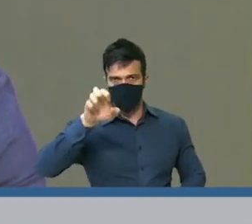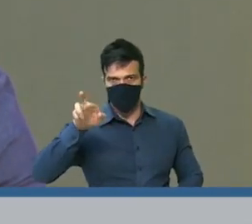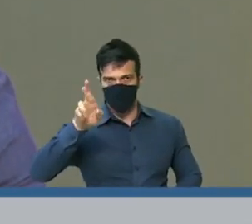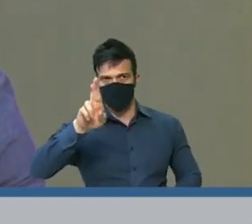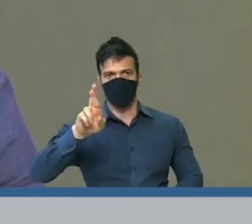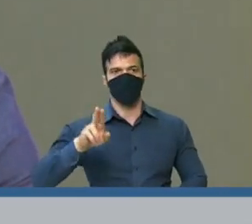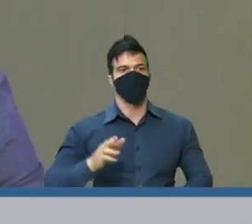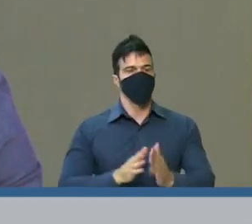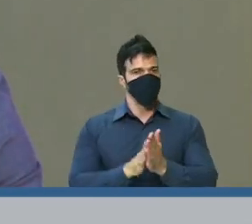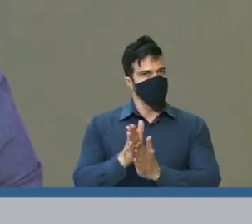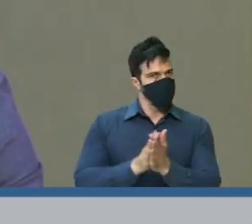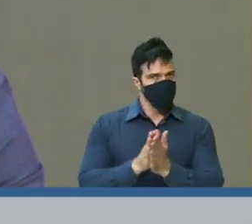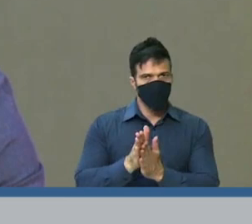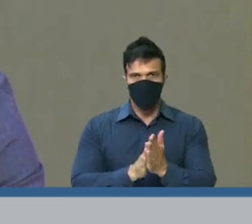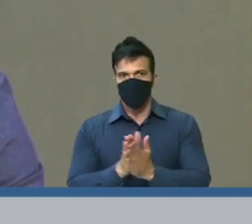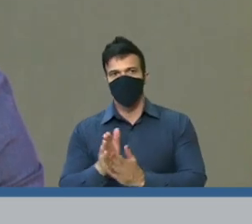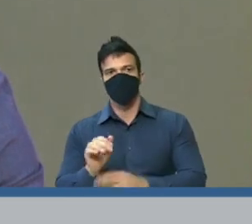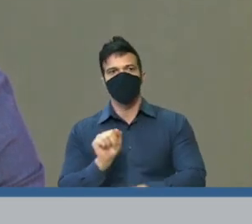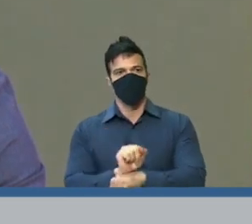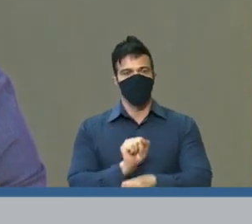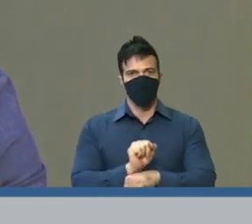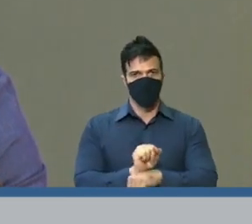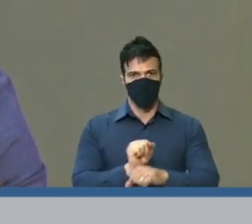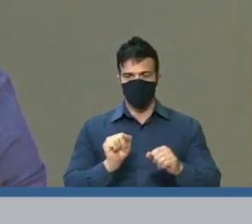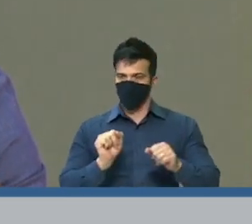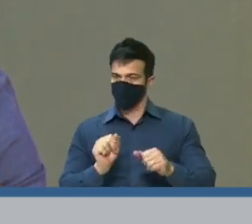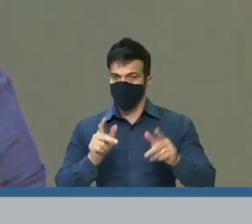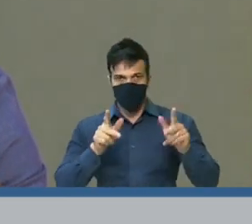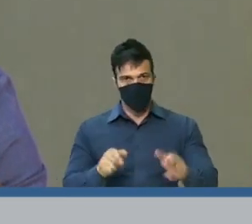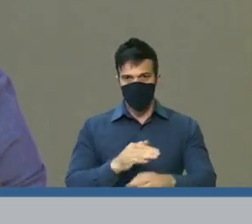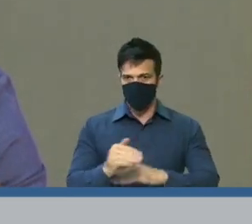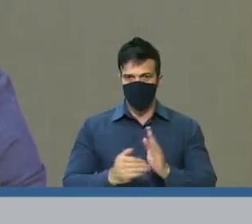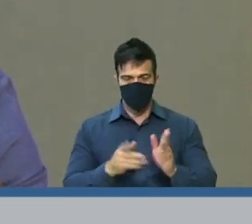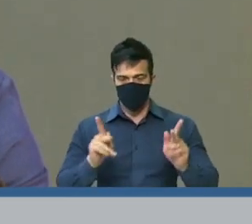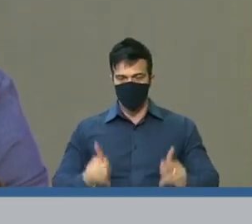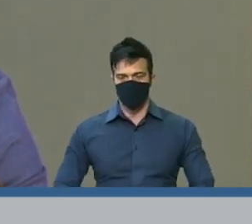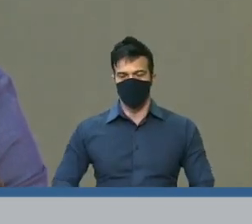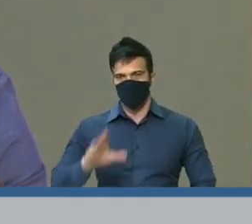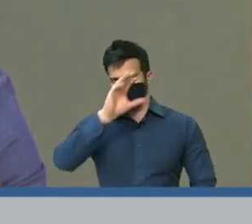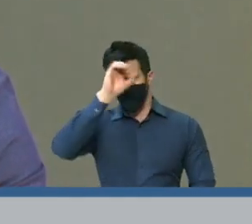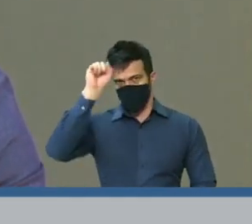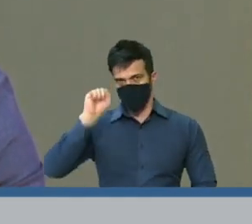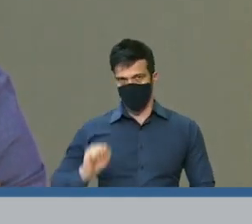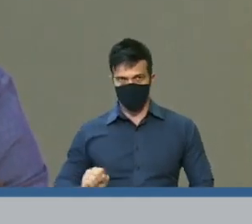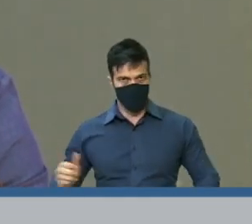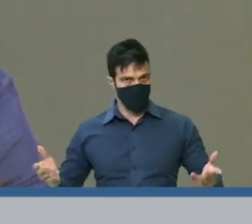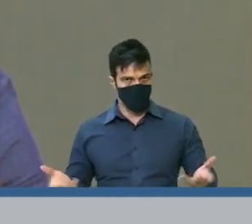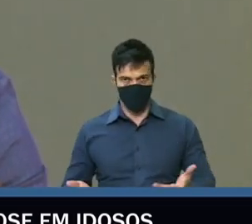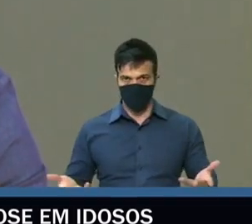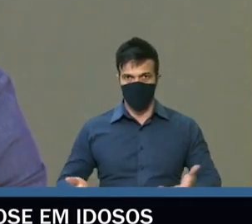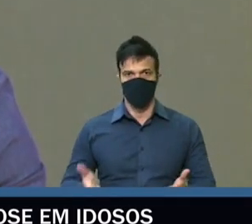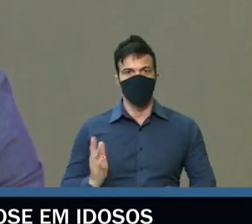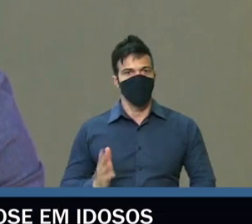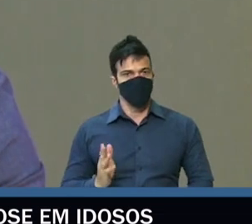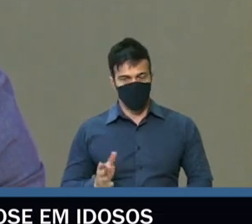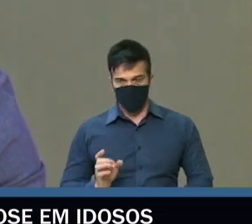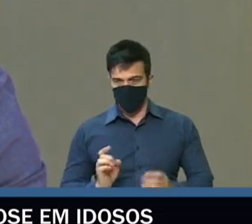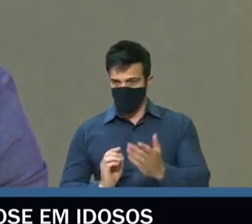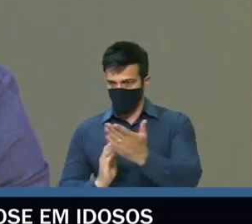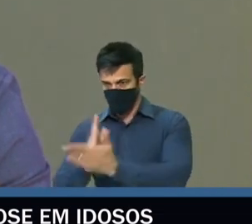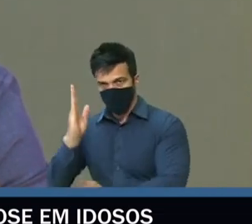aguardando ansiosamente como todo cidadão sul-mato-grossense essa possibilidade que a gente possa assim que ele